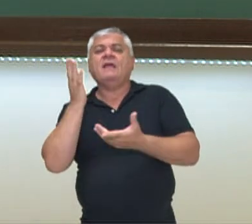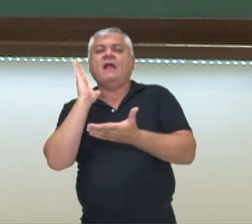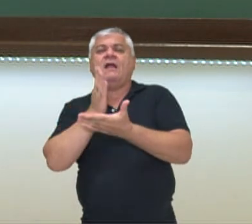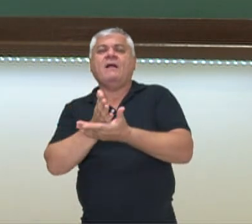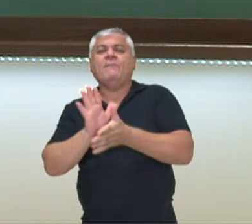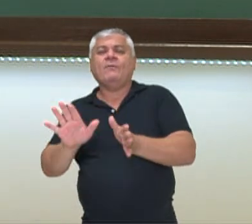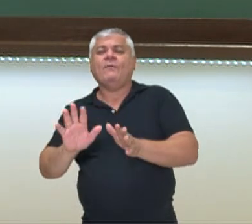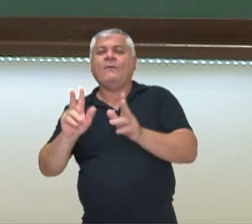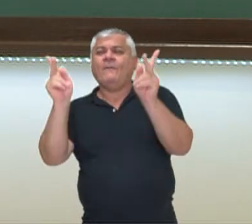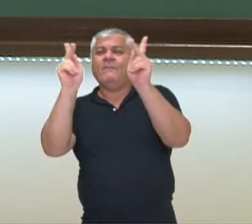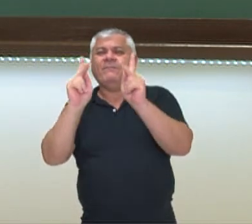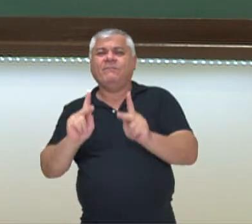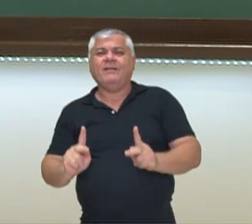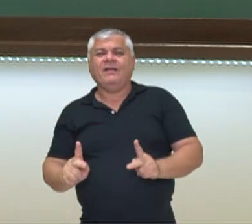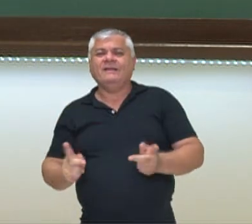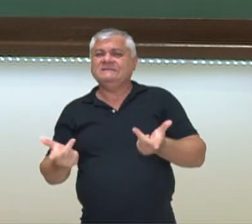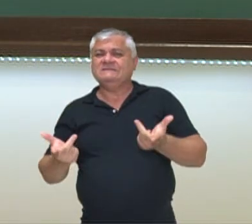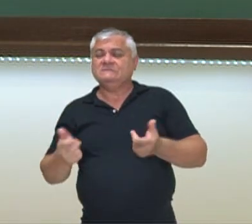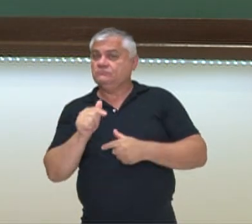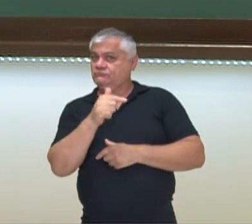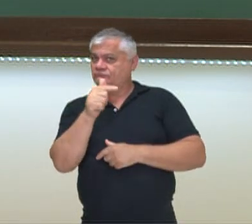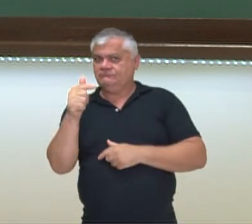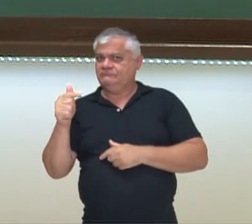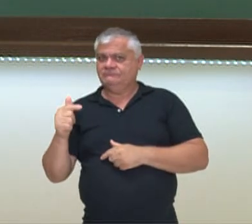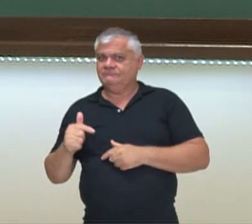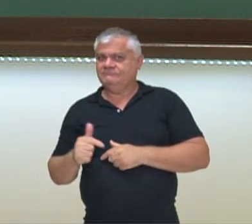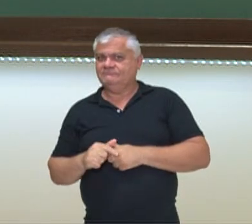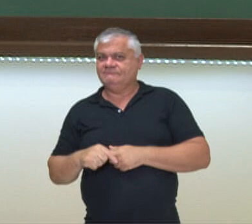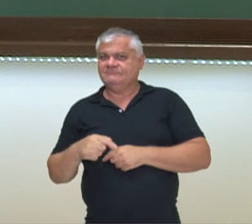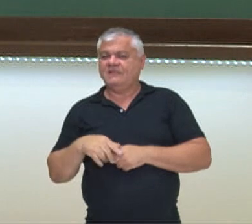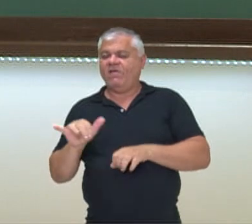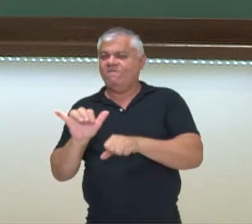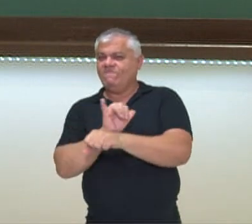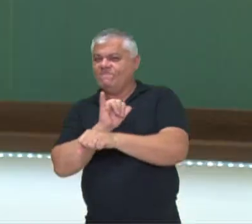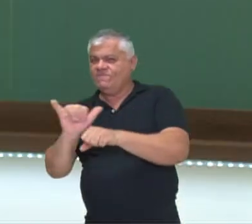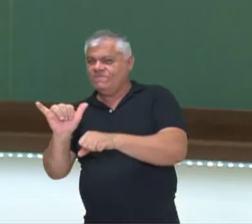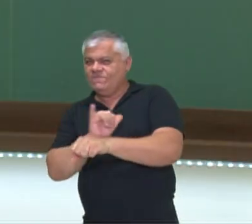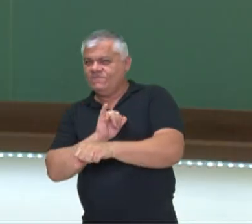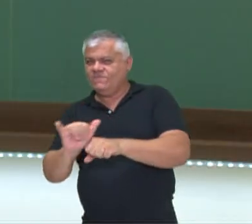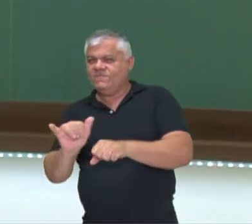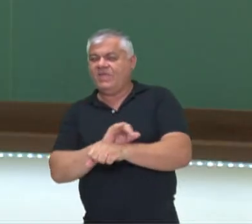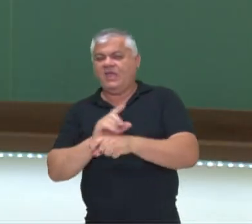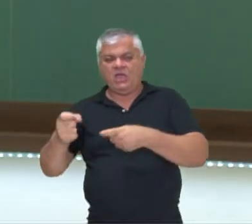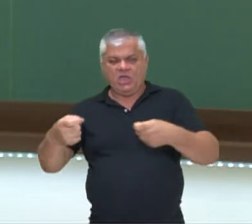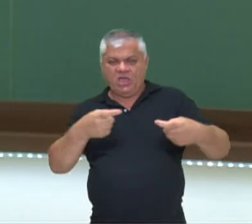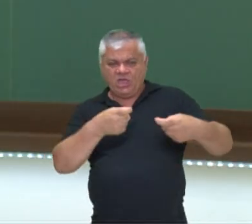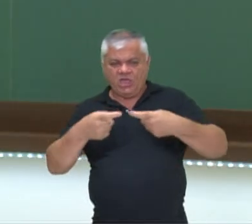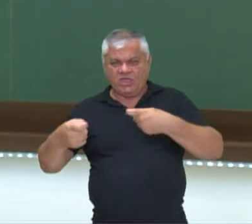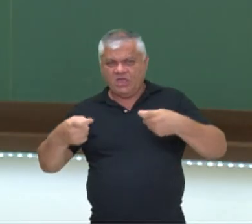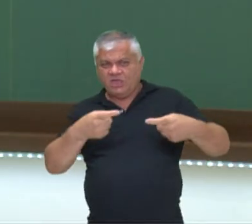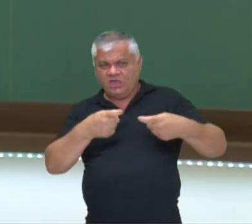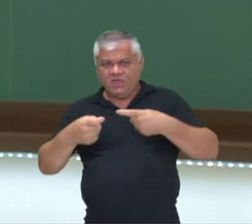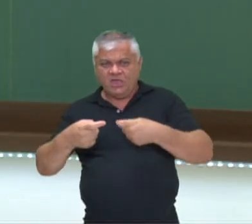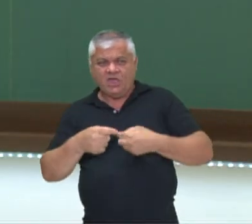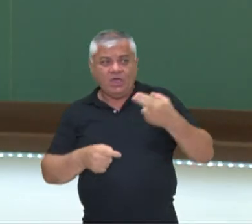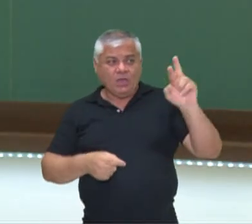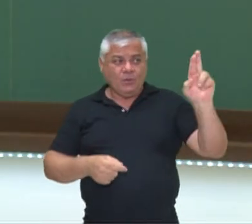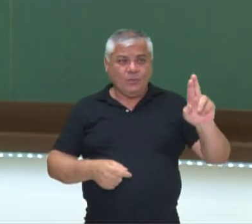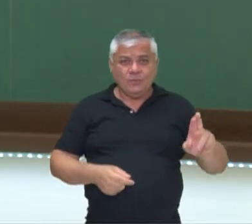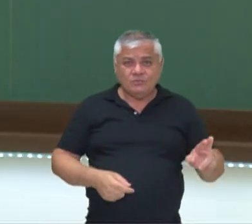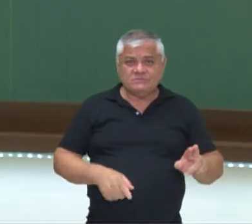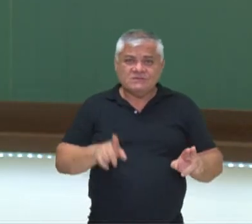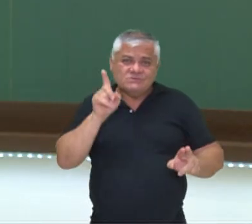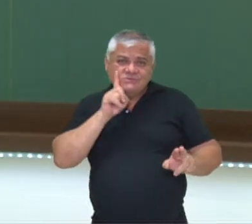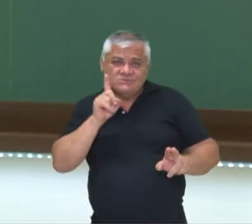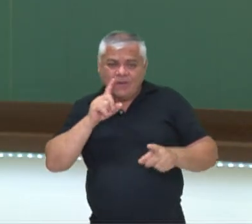coexistência pacífica, porque literalmente, final da Segunda Guerra Mundial, fica claro que a União Soviética estava disputando o poder,